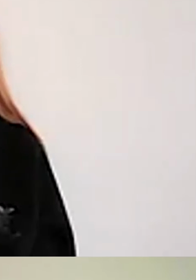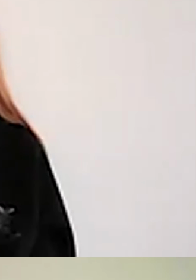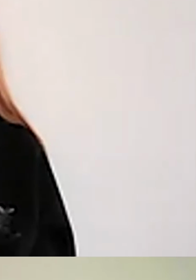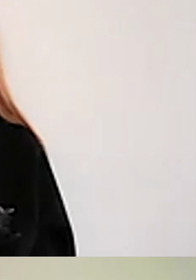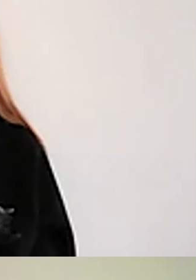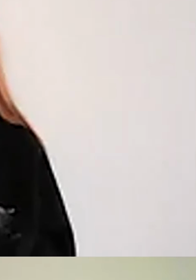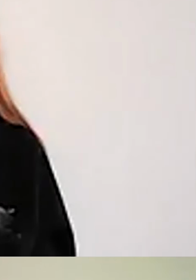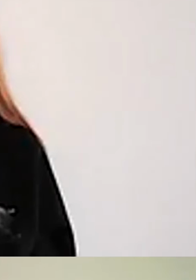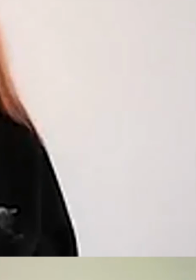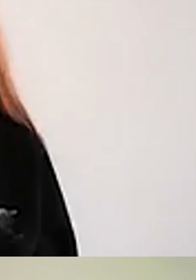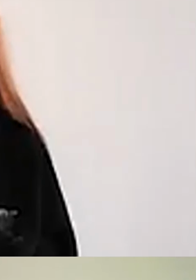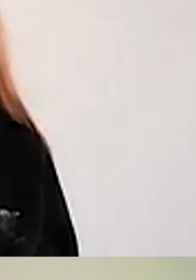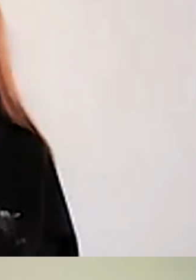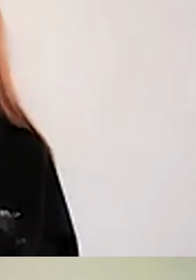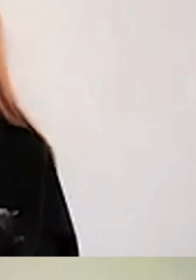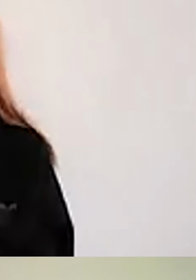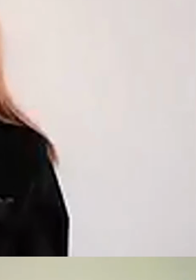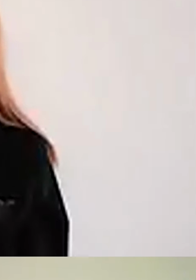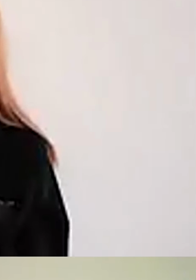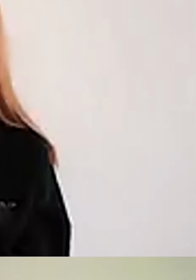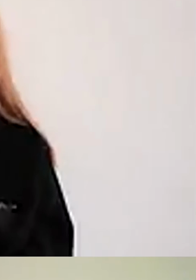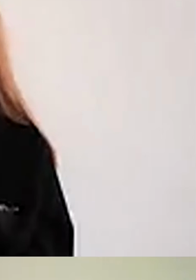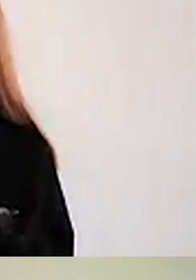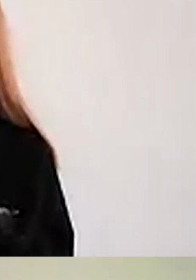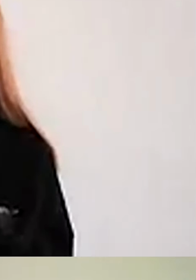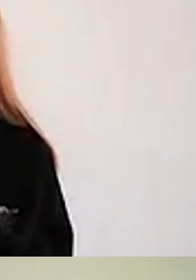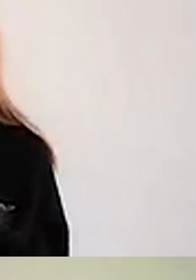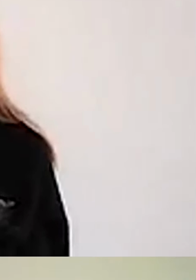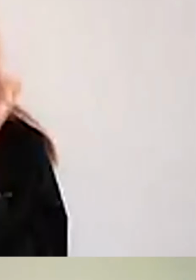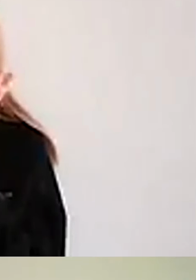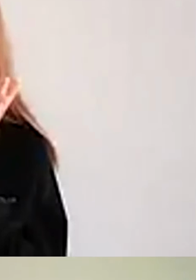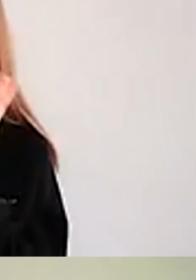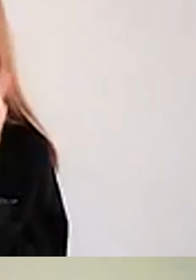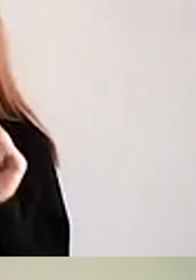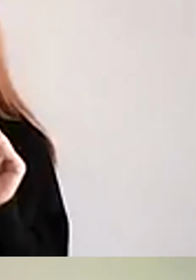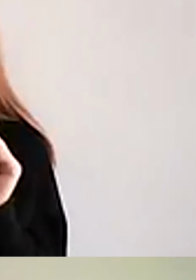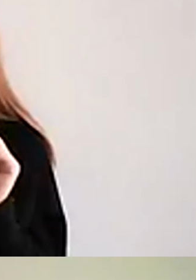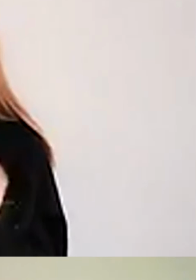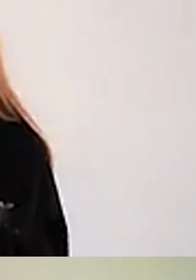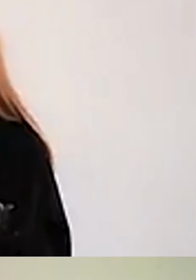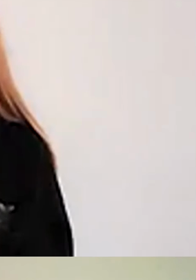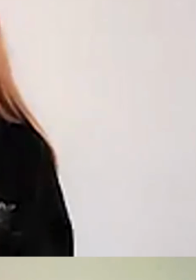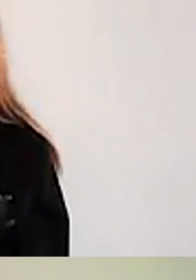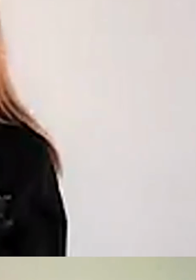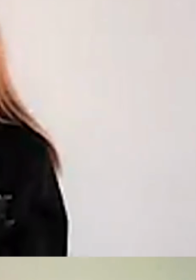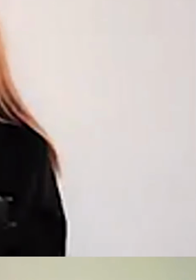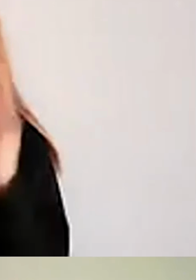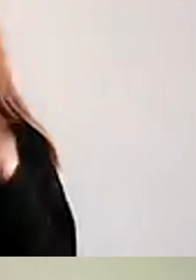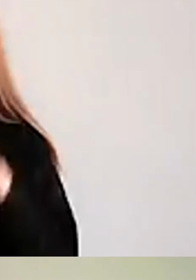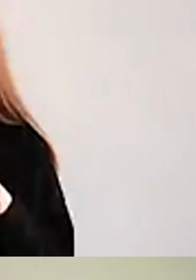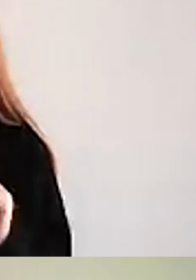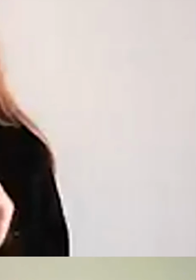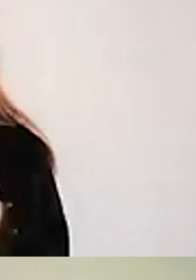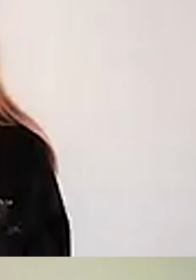Houve uma falha de rede e portanto, estamos só a aguardar a restituição da rede. Peço